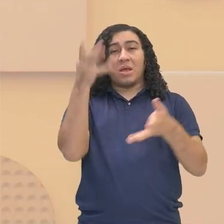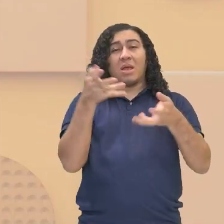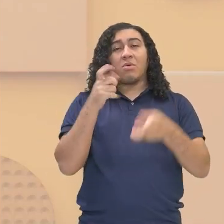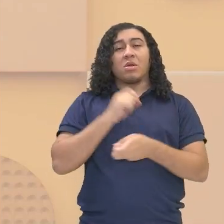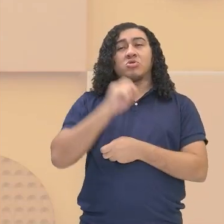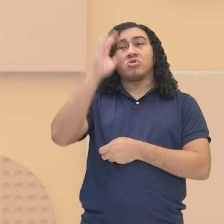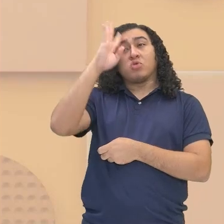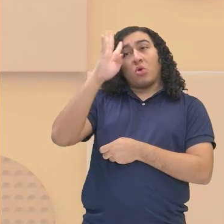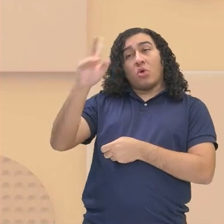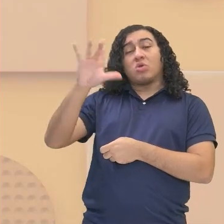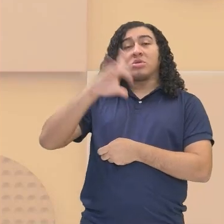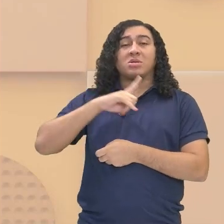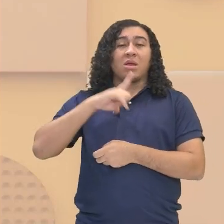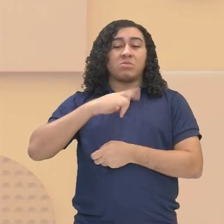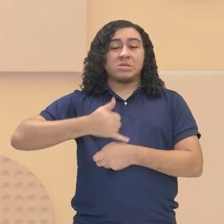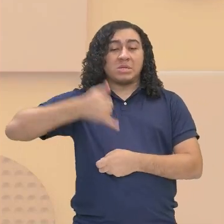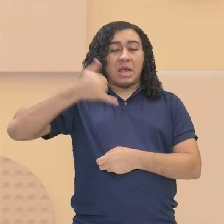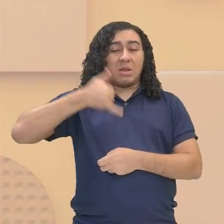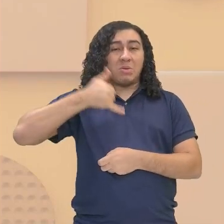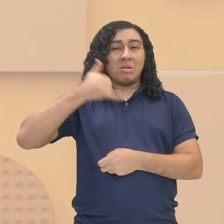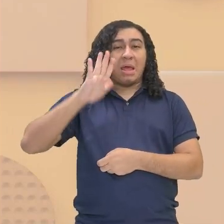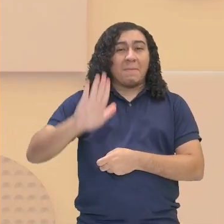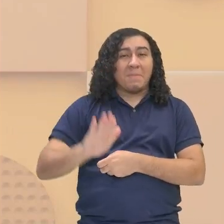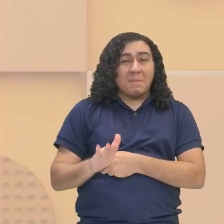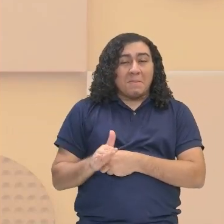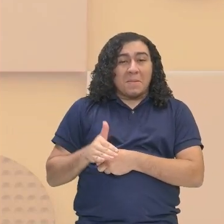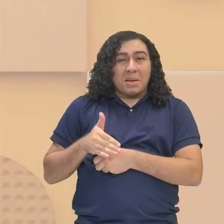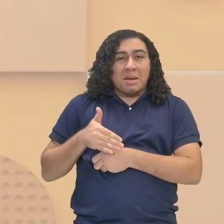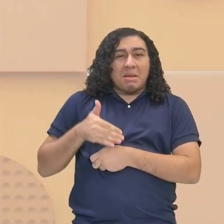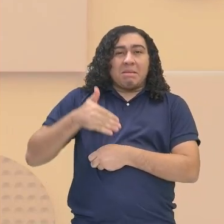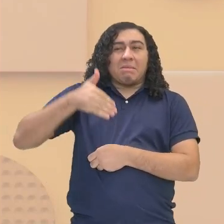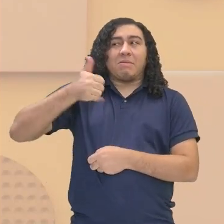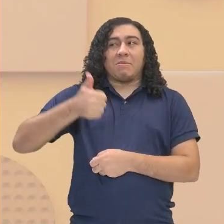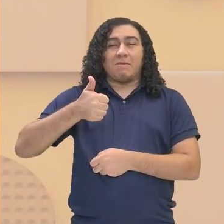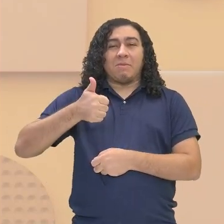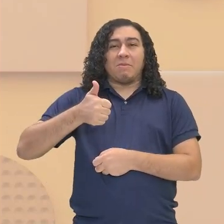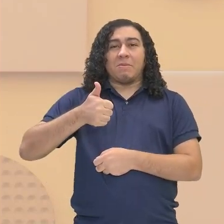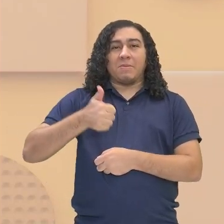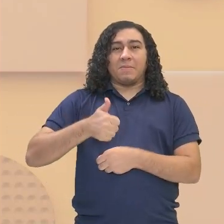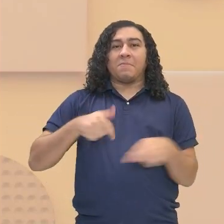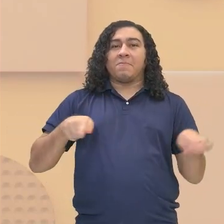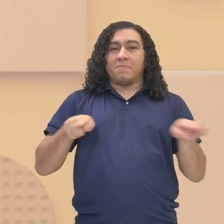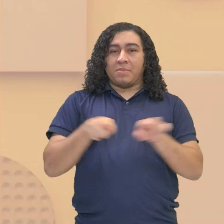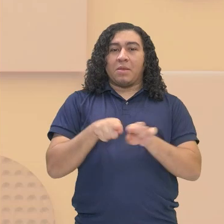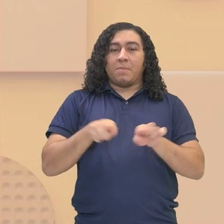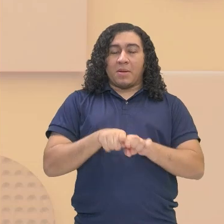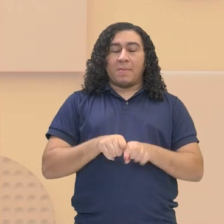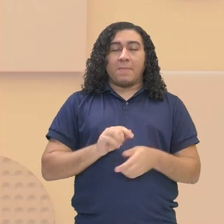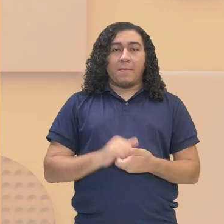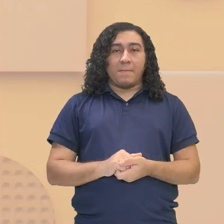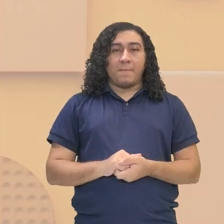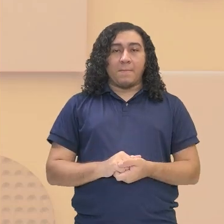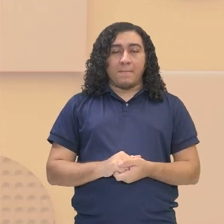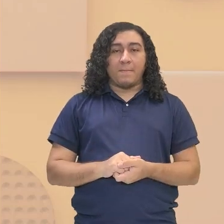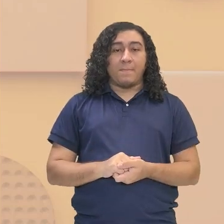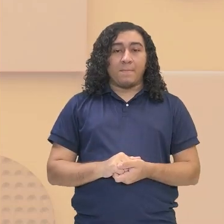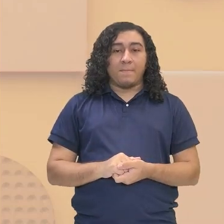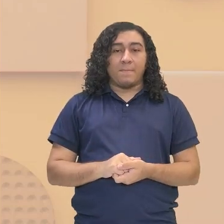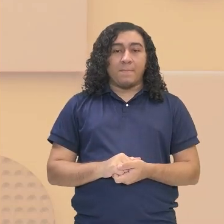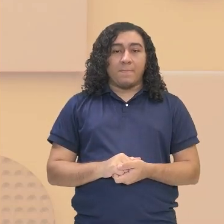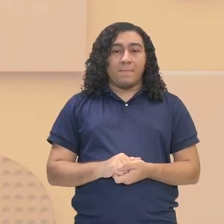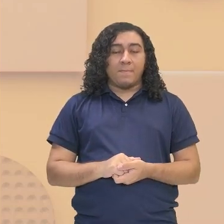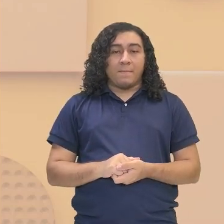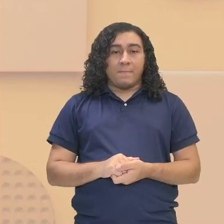de última geração, né, um iPhone 16, ou seja, a gente está muito também ligado, não é